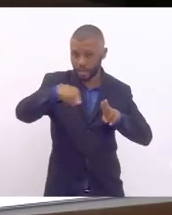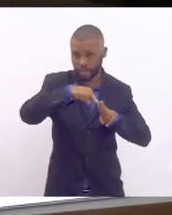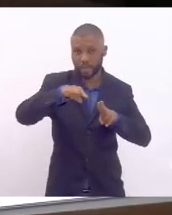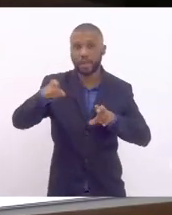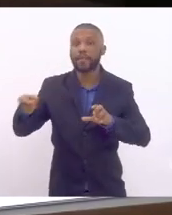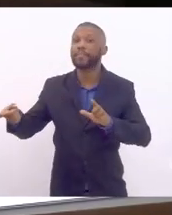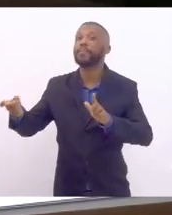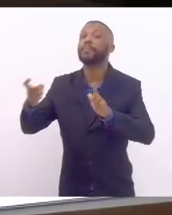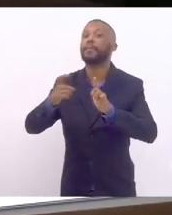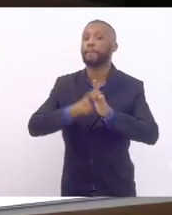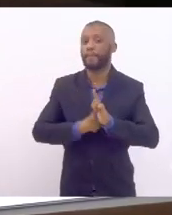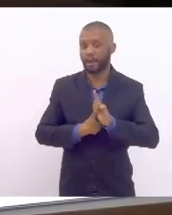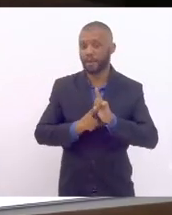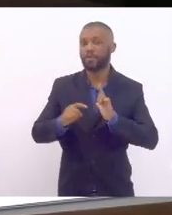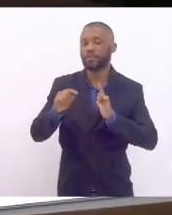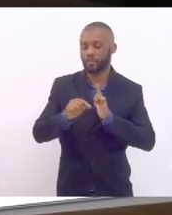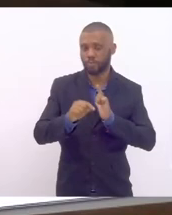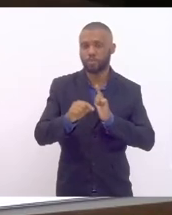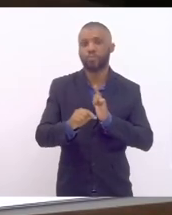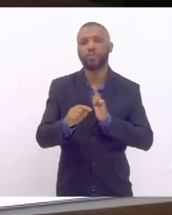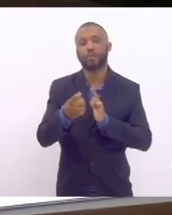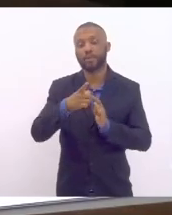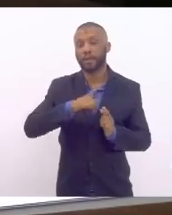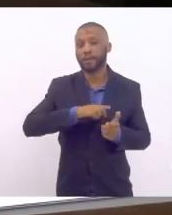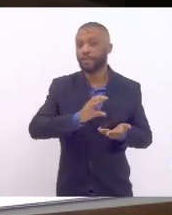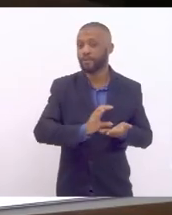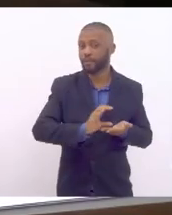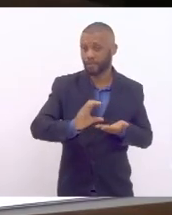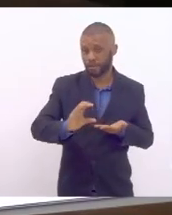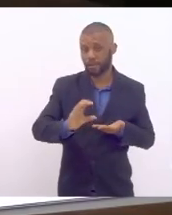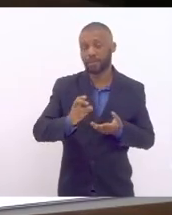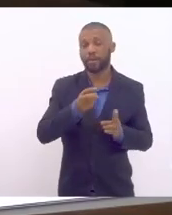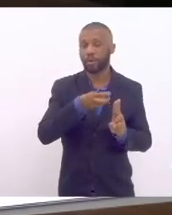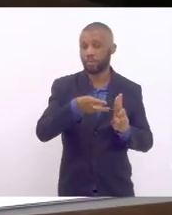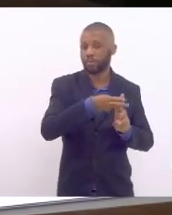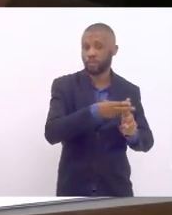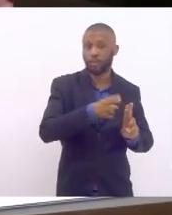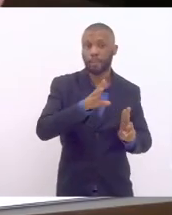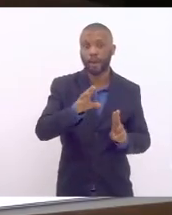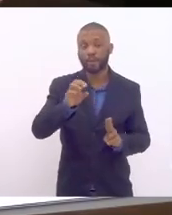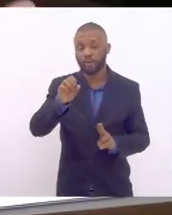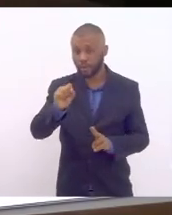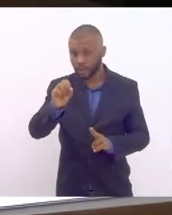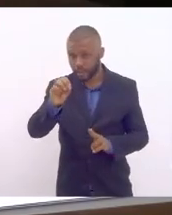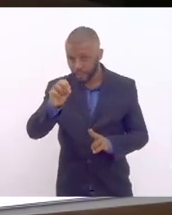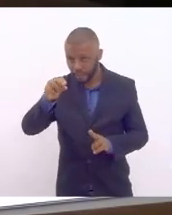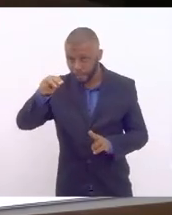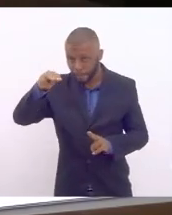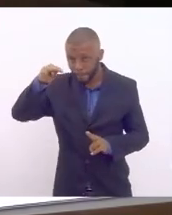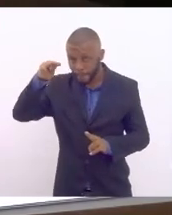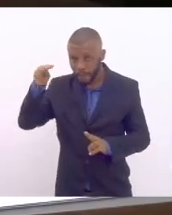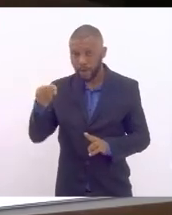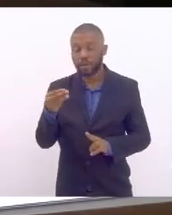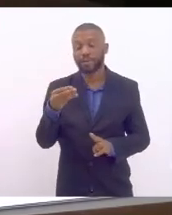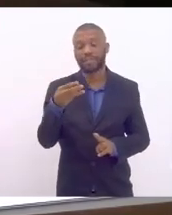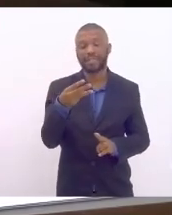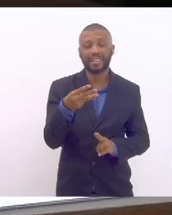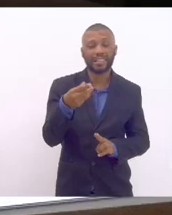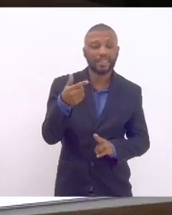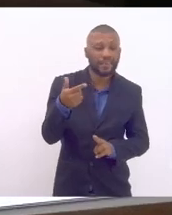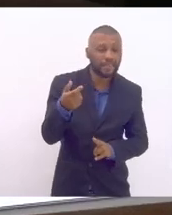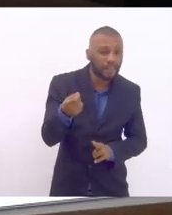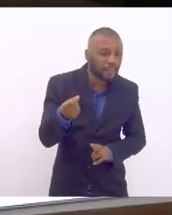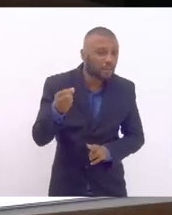sobre RJ o seu financiamento tem parte do SUS mais um terço deles Cerca de 80 milhões do nosso orçamento que é de 320 milhões